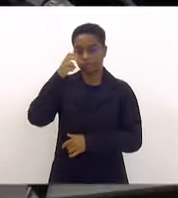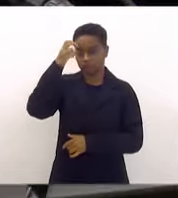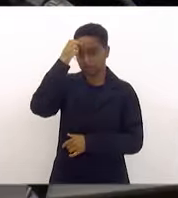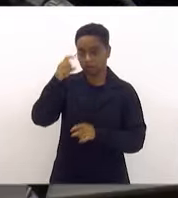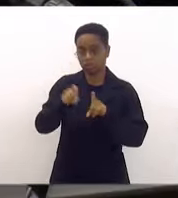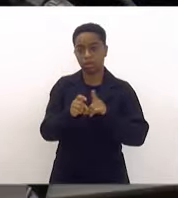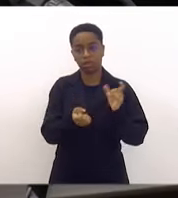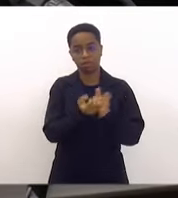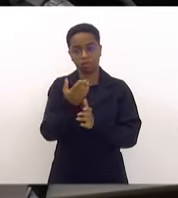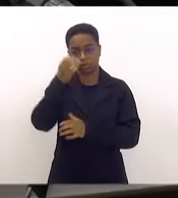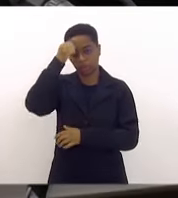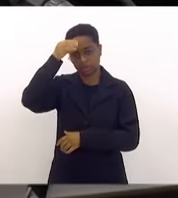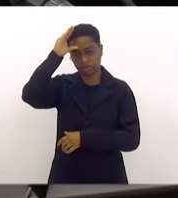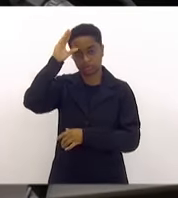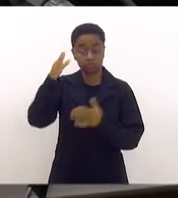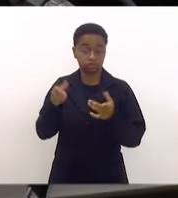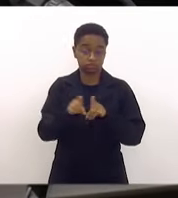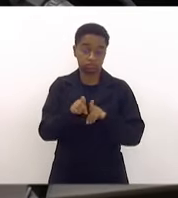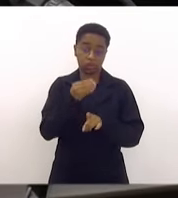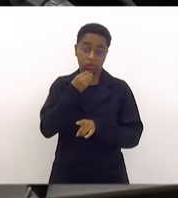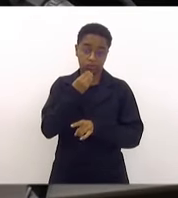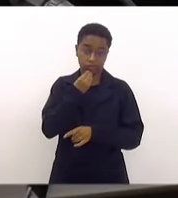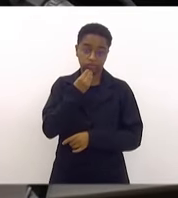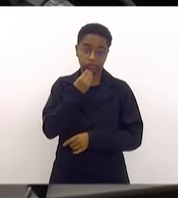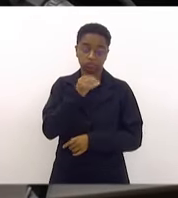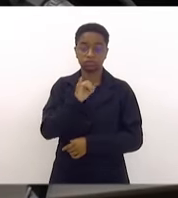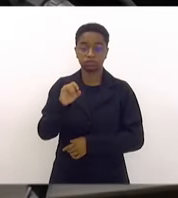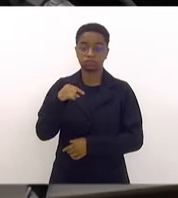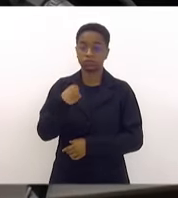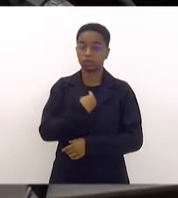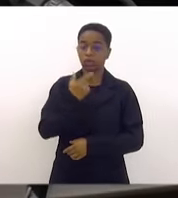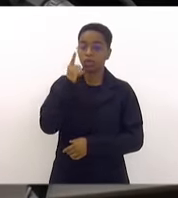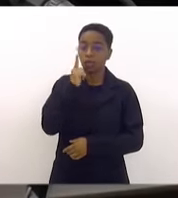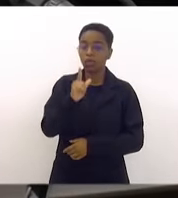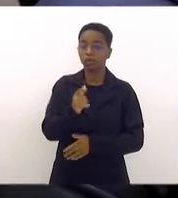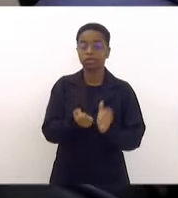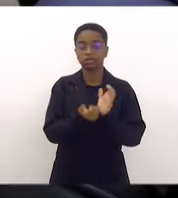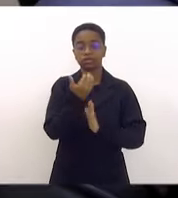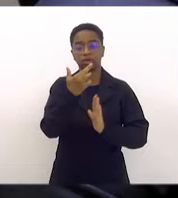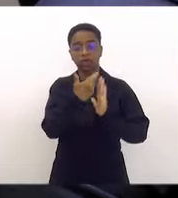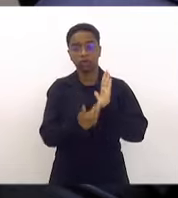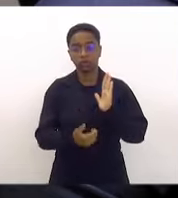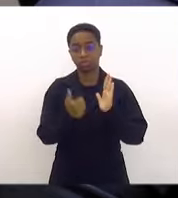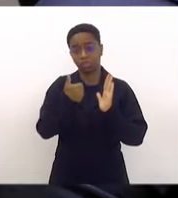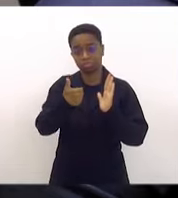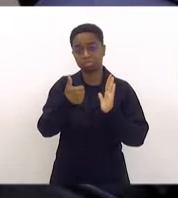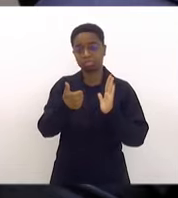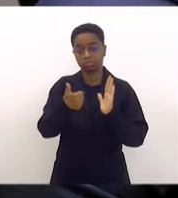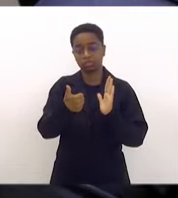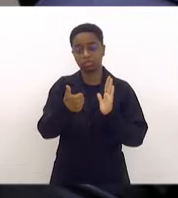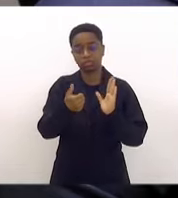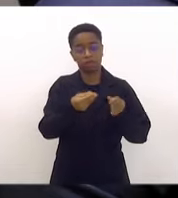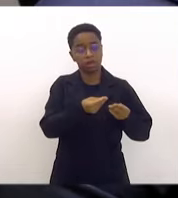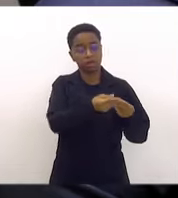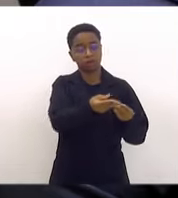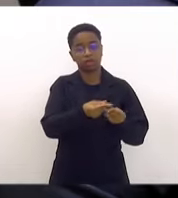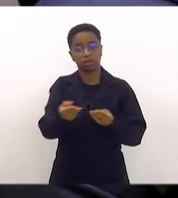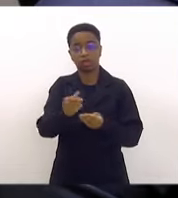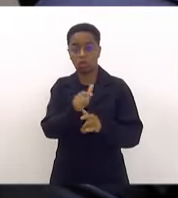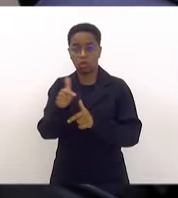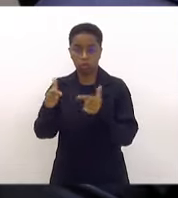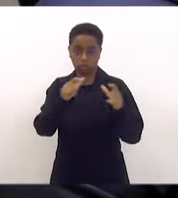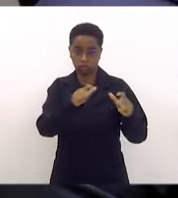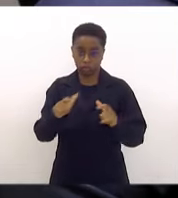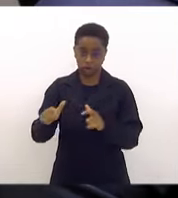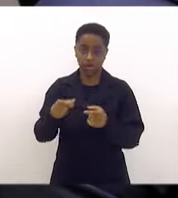conhecimento e é evidente que se a gente consegue produzir um bom relatório isso vai para outros lugares a gente